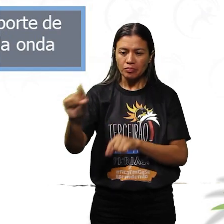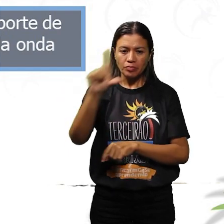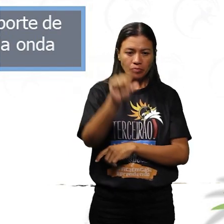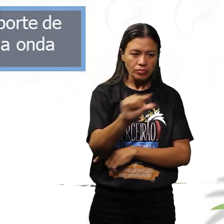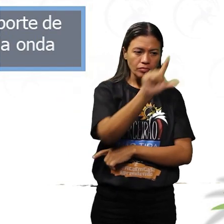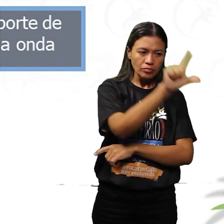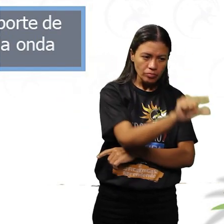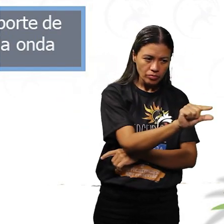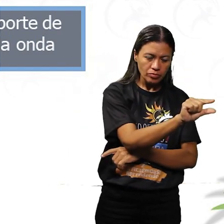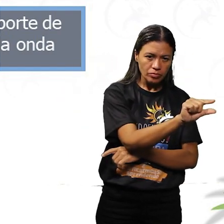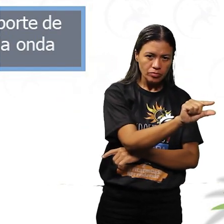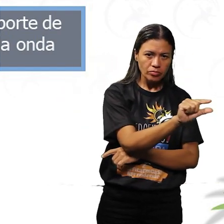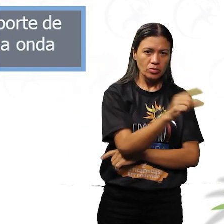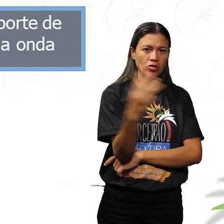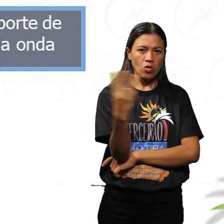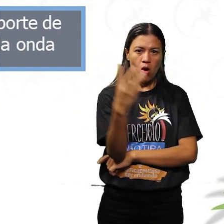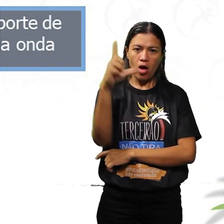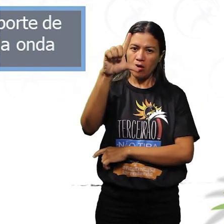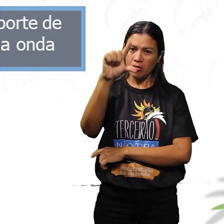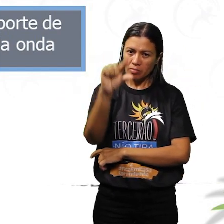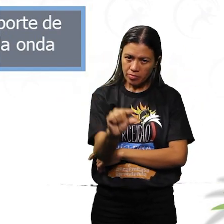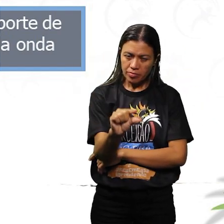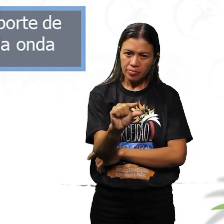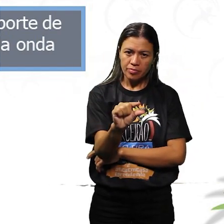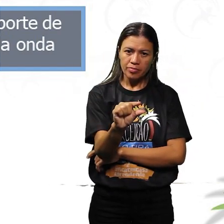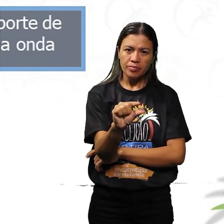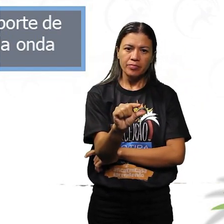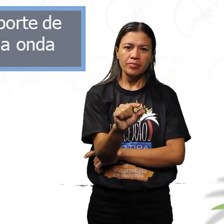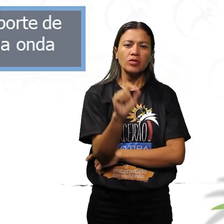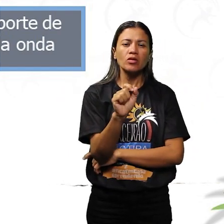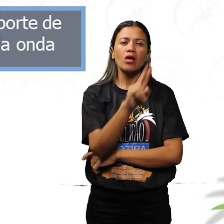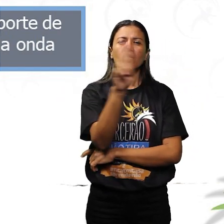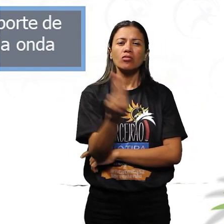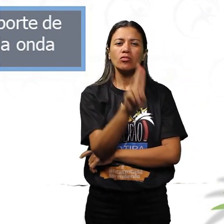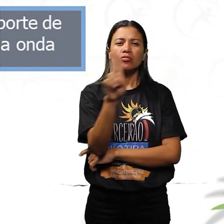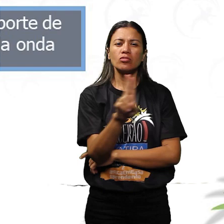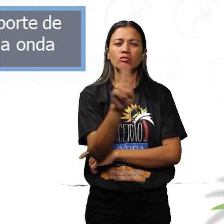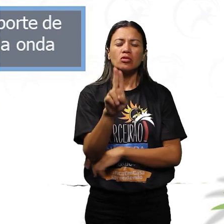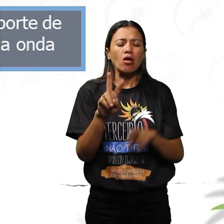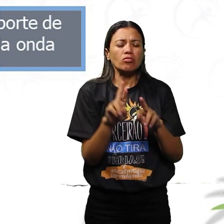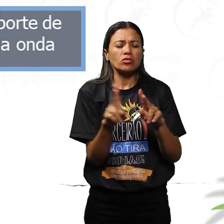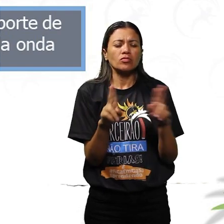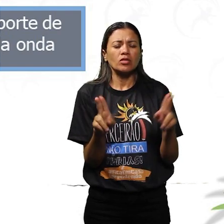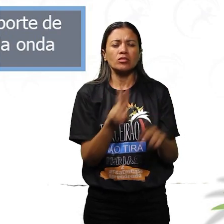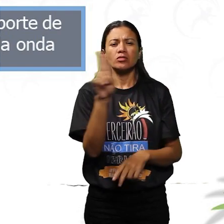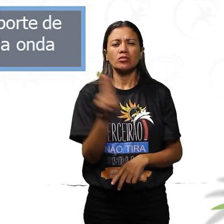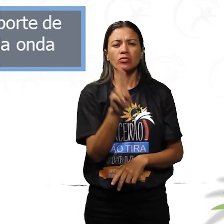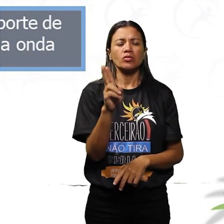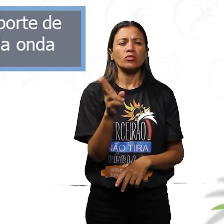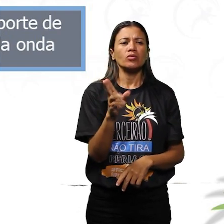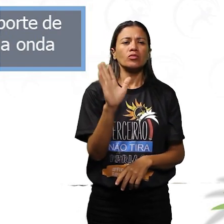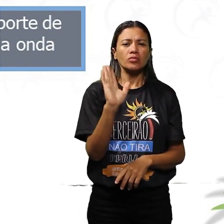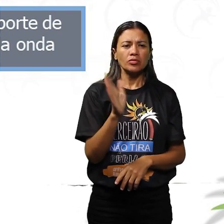energia, consequentemente de baixa intensidade. E a gente usa um termo diferente do que a gente usou lá